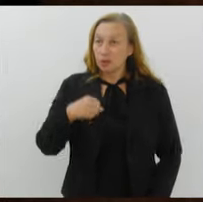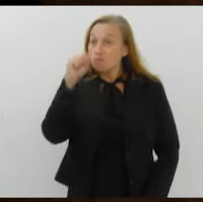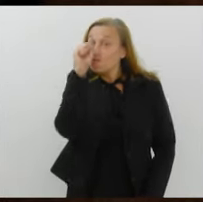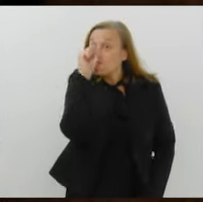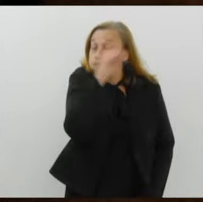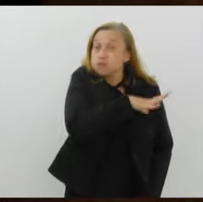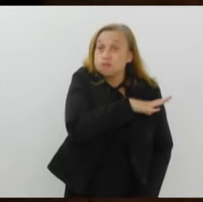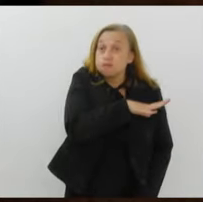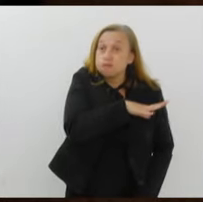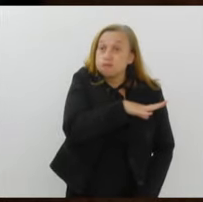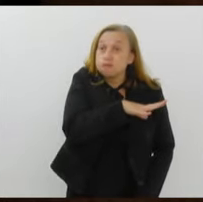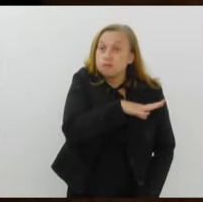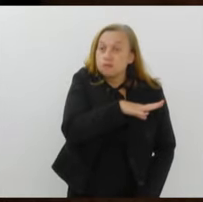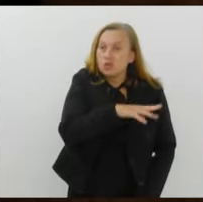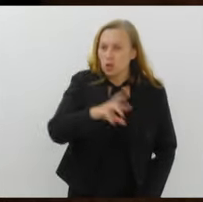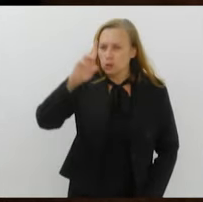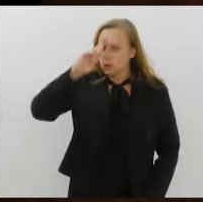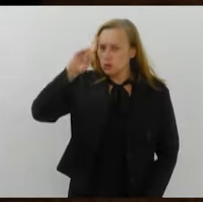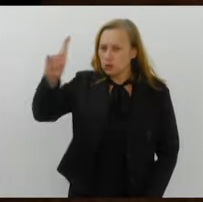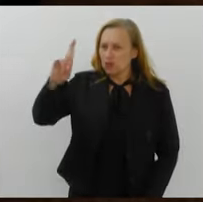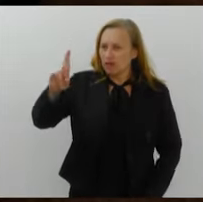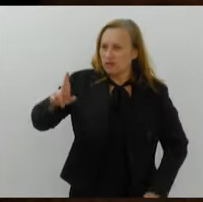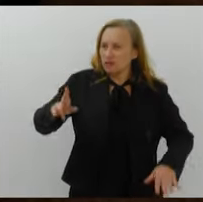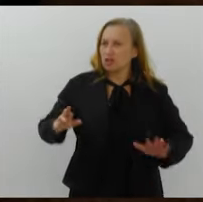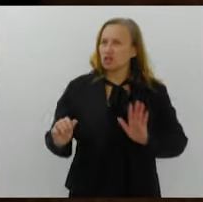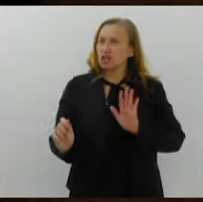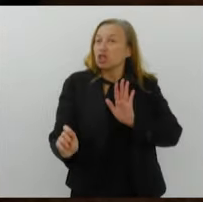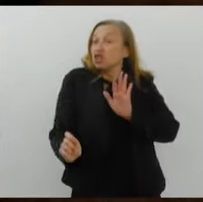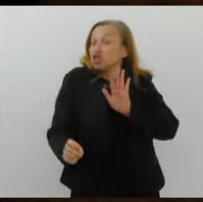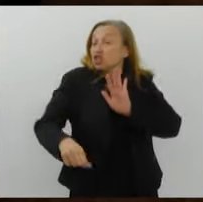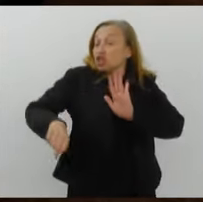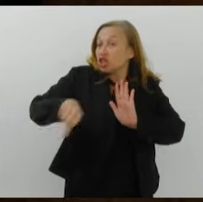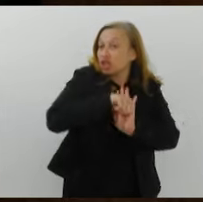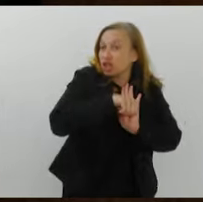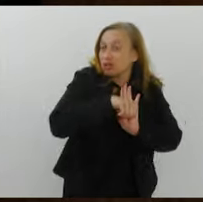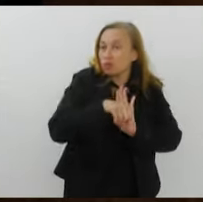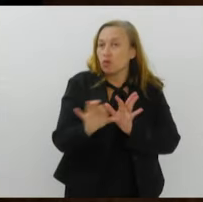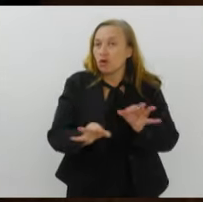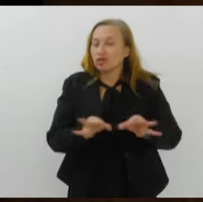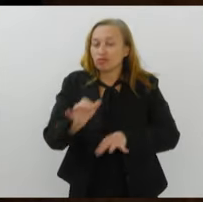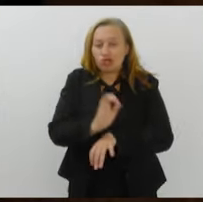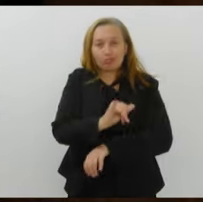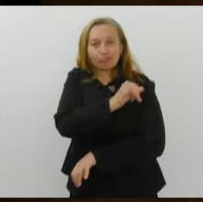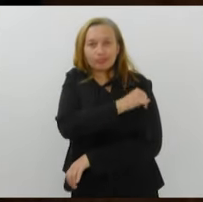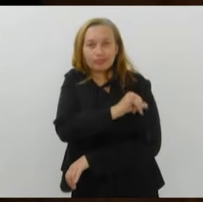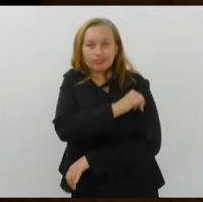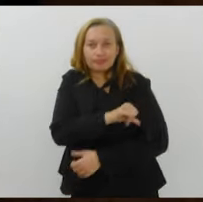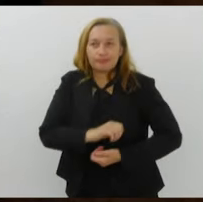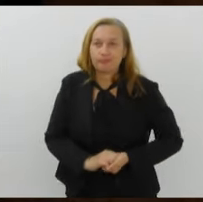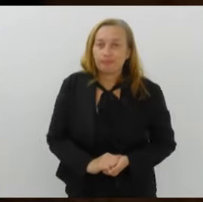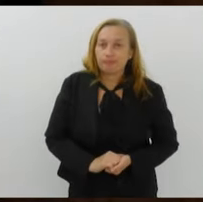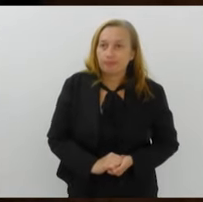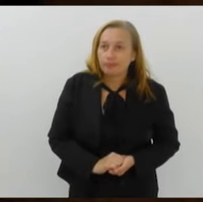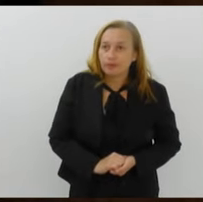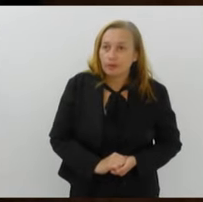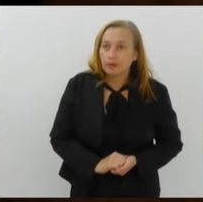absurdo de chefes do crime organizado de outros estados no Rio de Janeiro. Surgiu